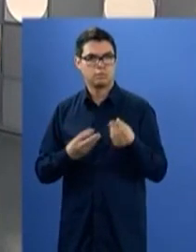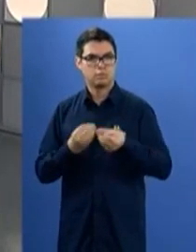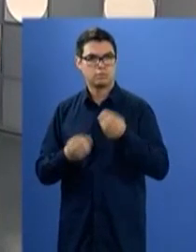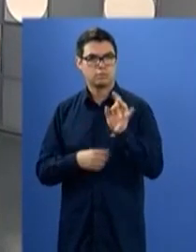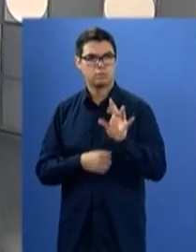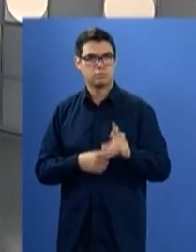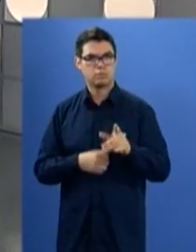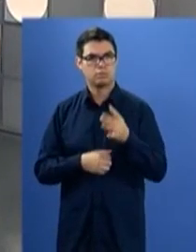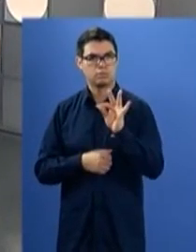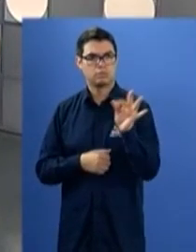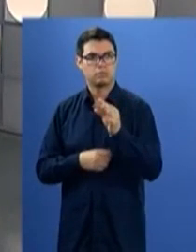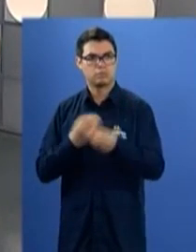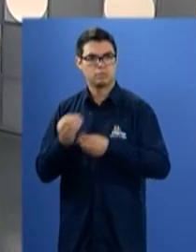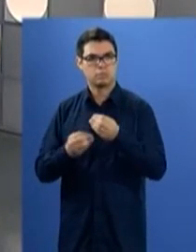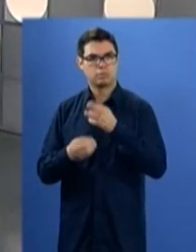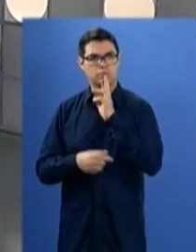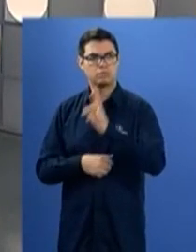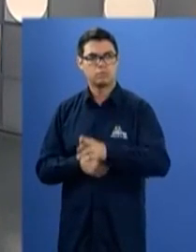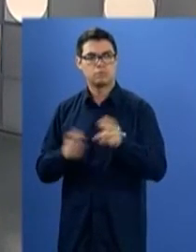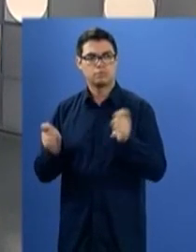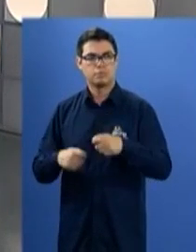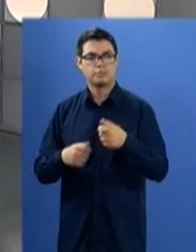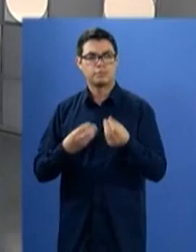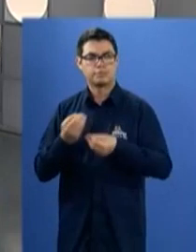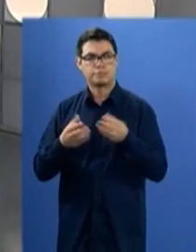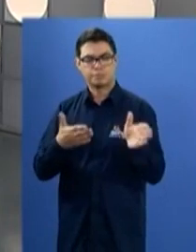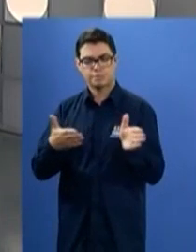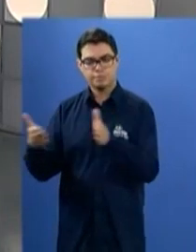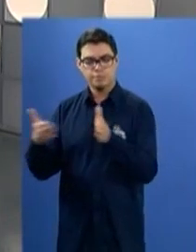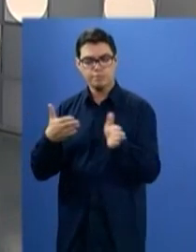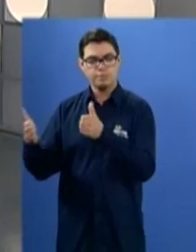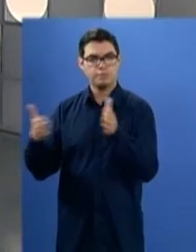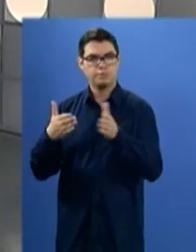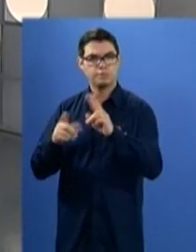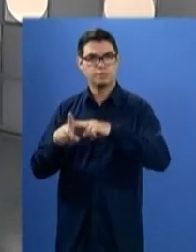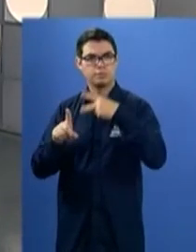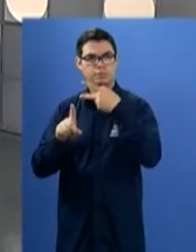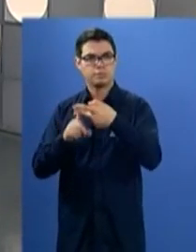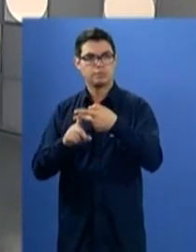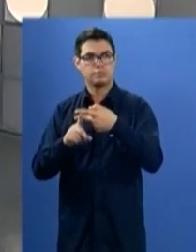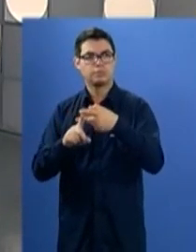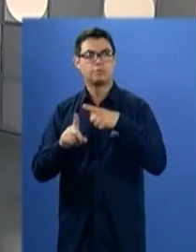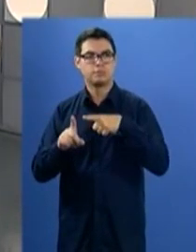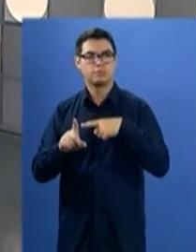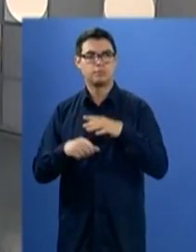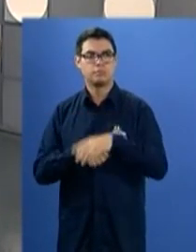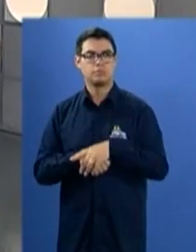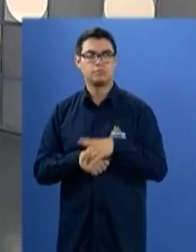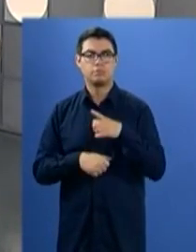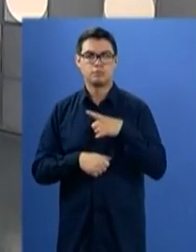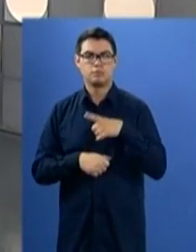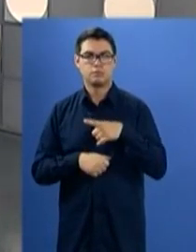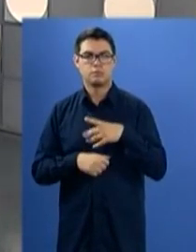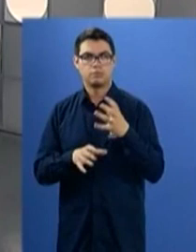cada turno, o resultado provavelmente será a duplicação dessa ociosidade